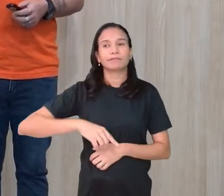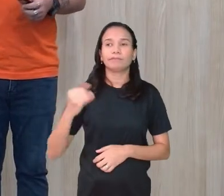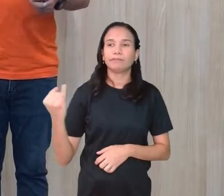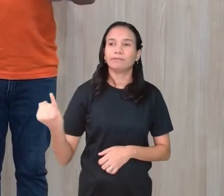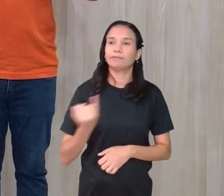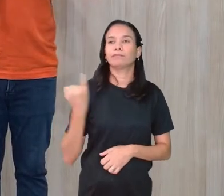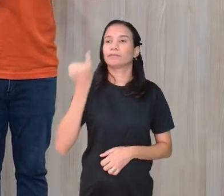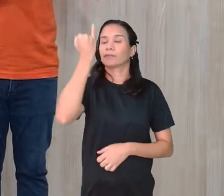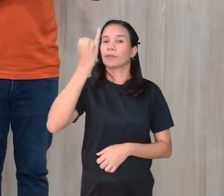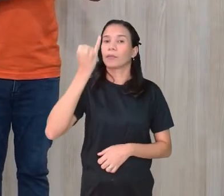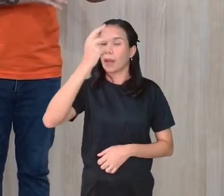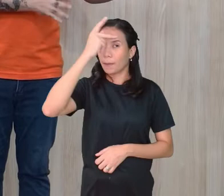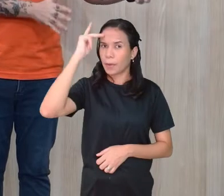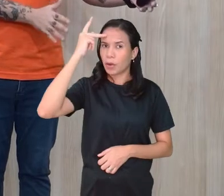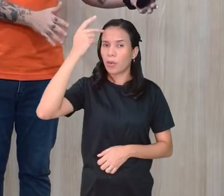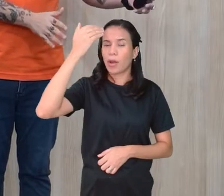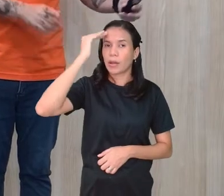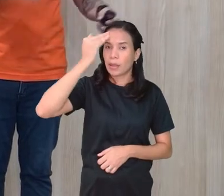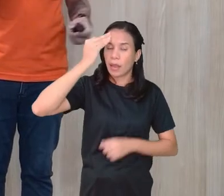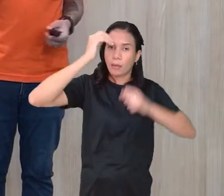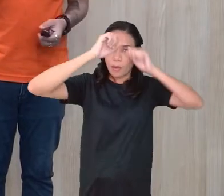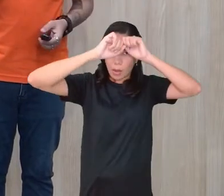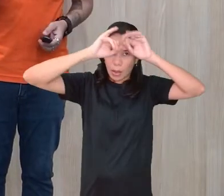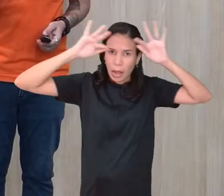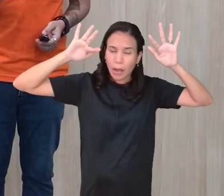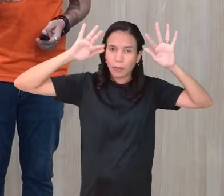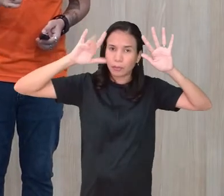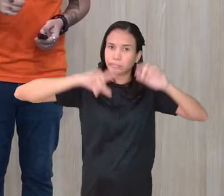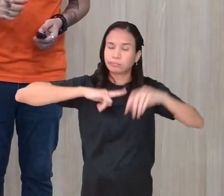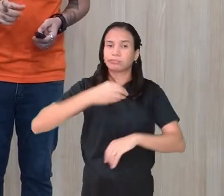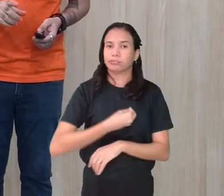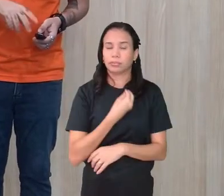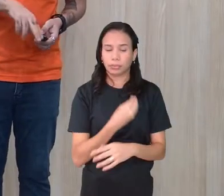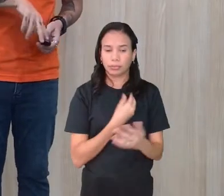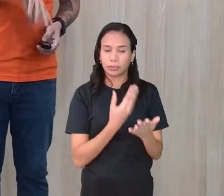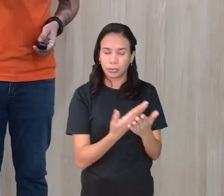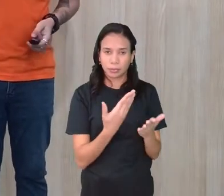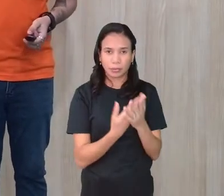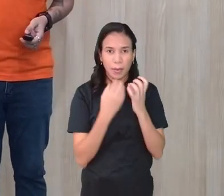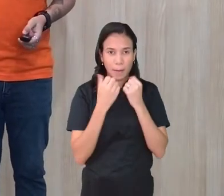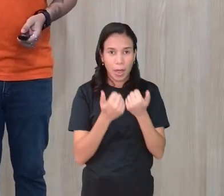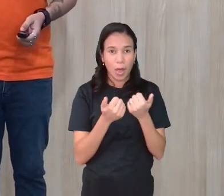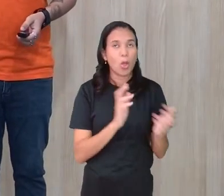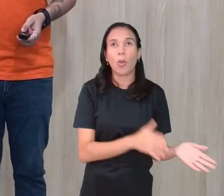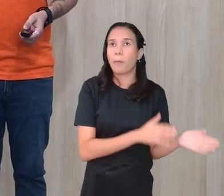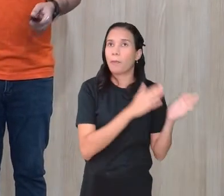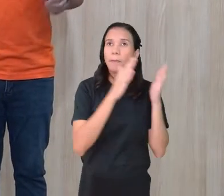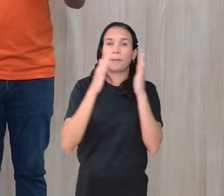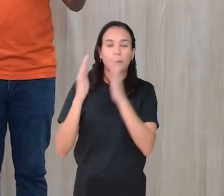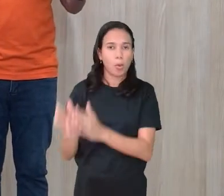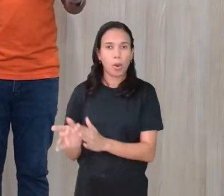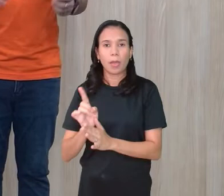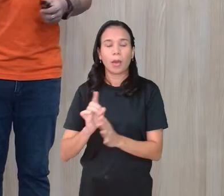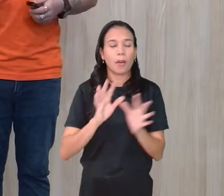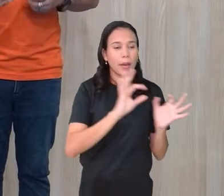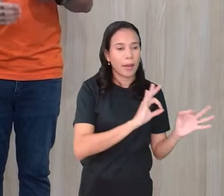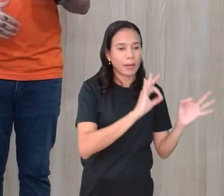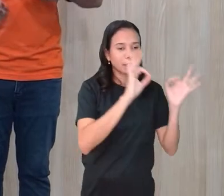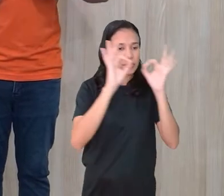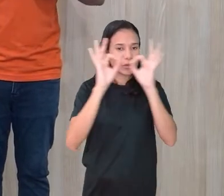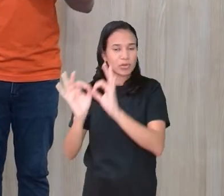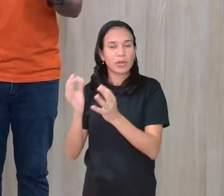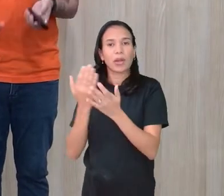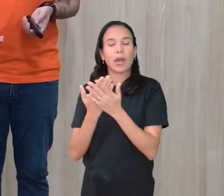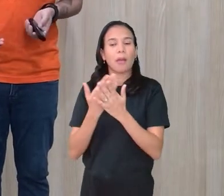fundamental depois de você ter compreendido bem o que foi que a gente trouxe aqui na aula, tá certo? Não pula direto para a tabuada não, rever a aula para a gente